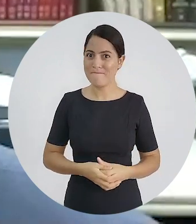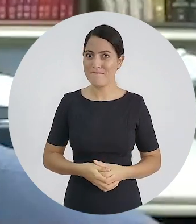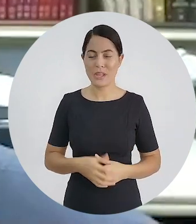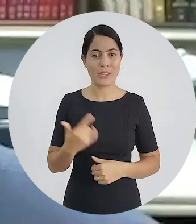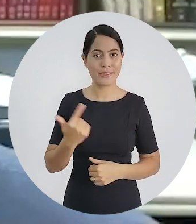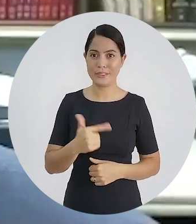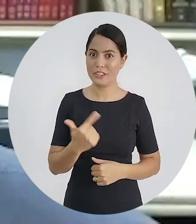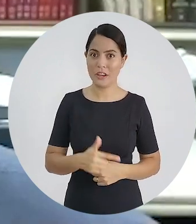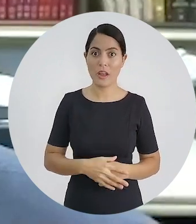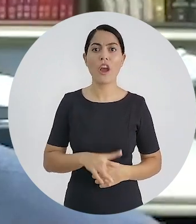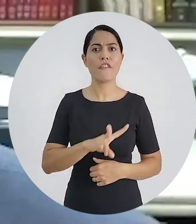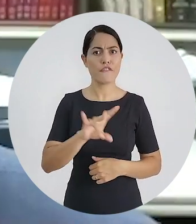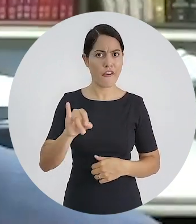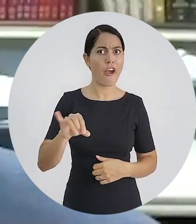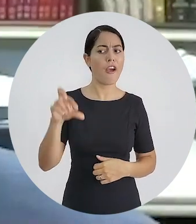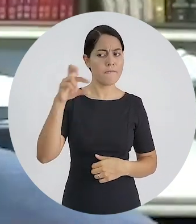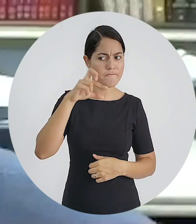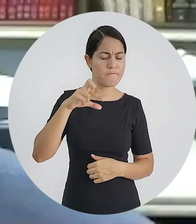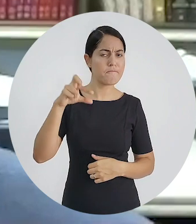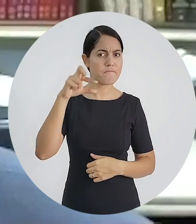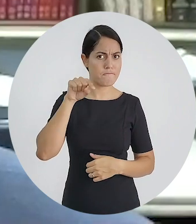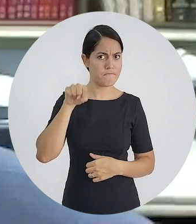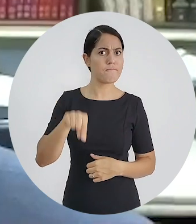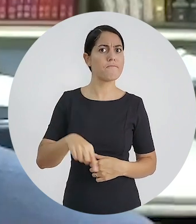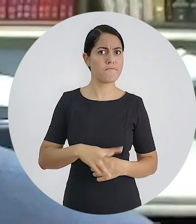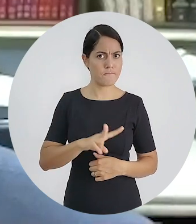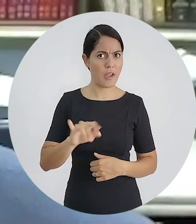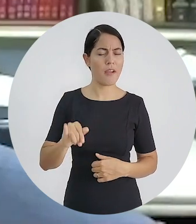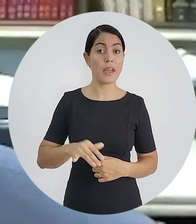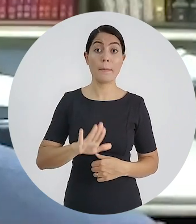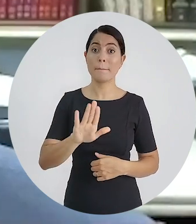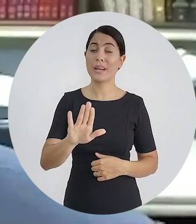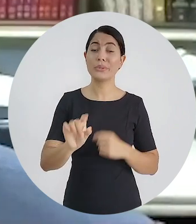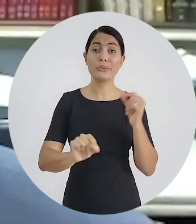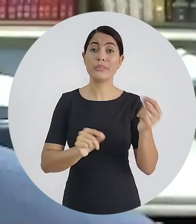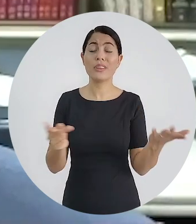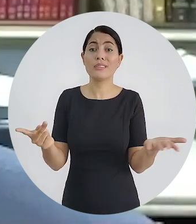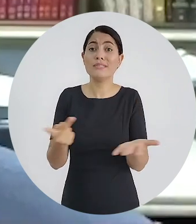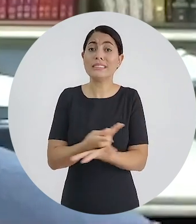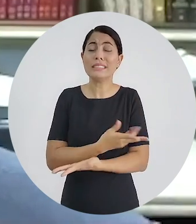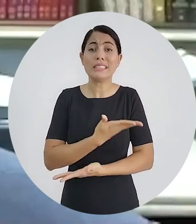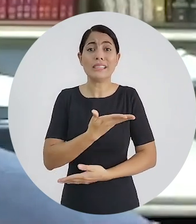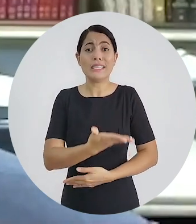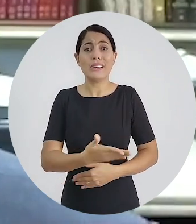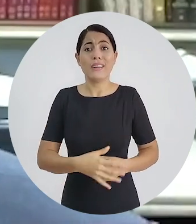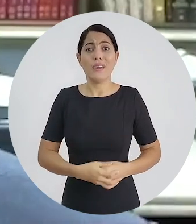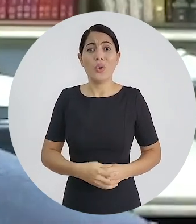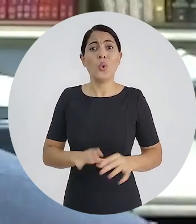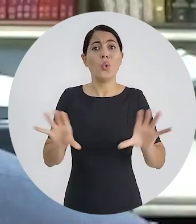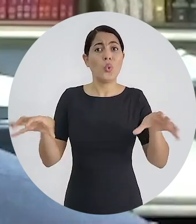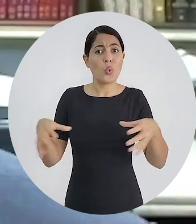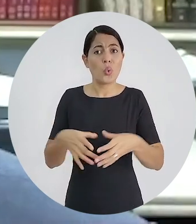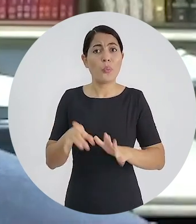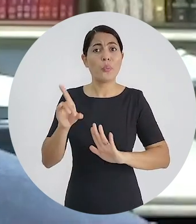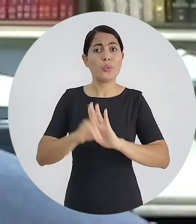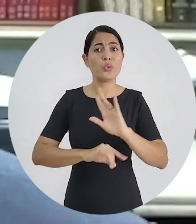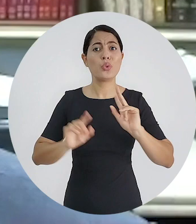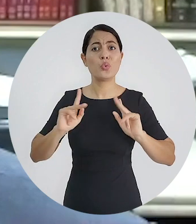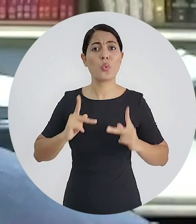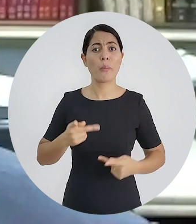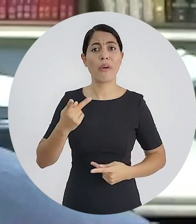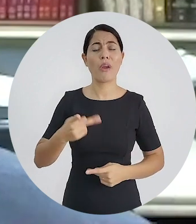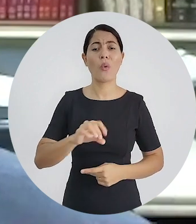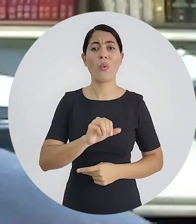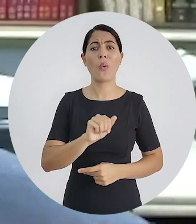para encontrar. Isso está sendo objeto de investigação. Mas é algo terrível. A Comissão Nacional de Direitos Humanos da